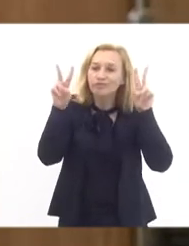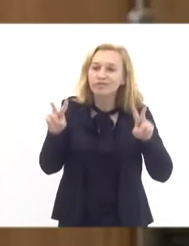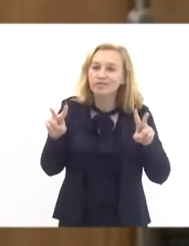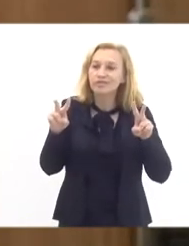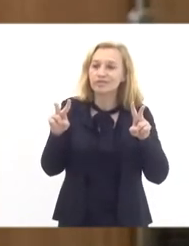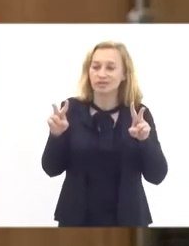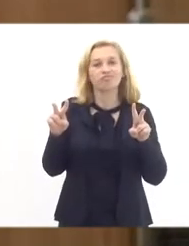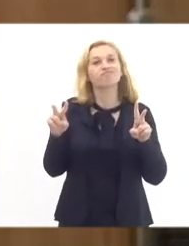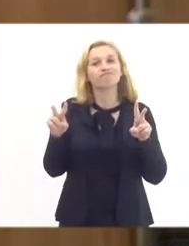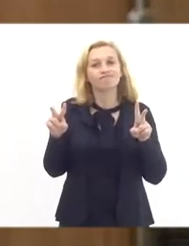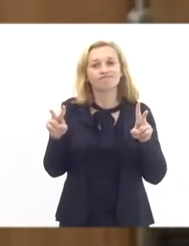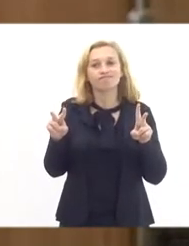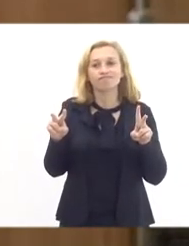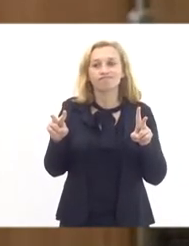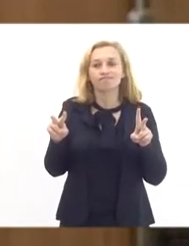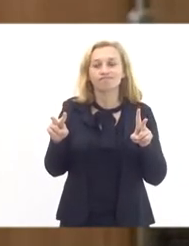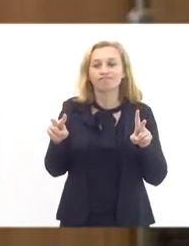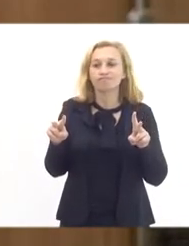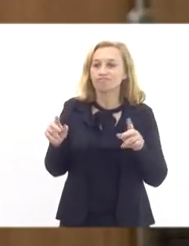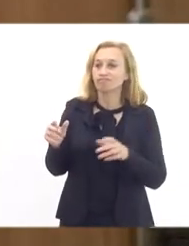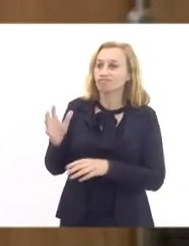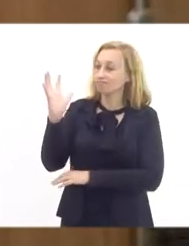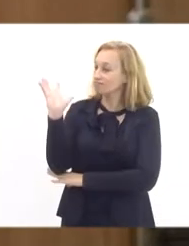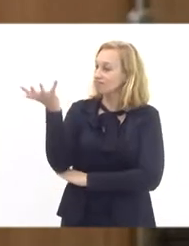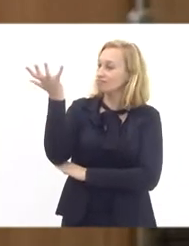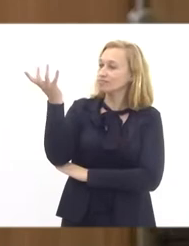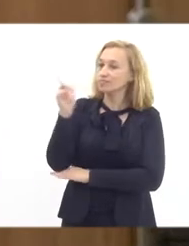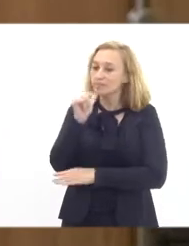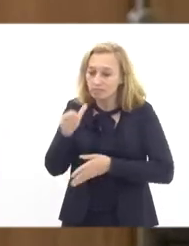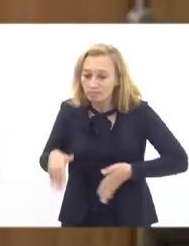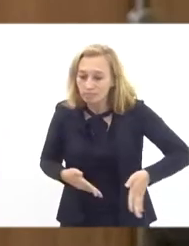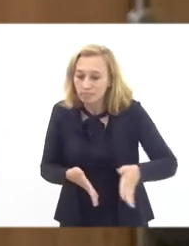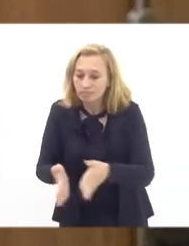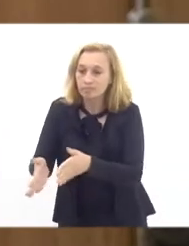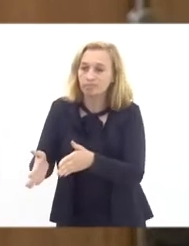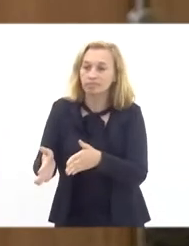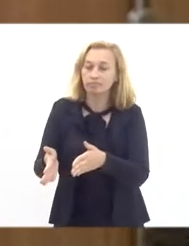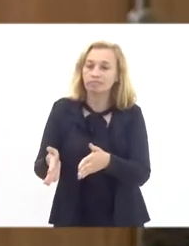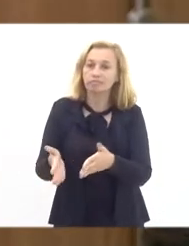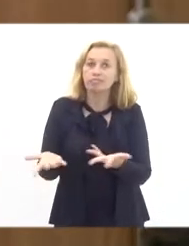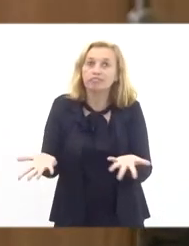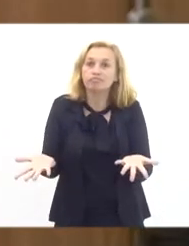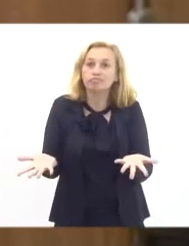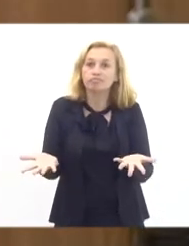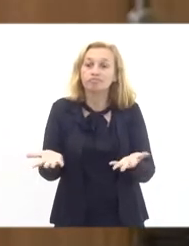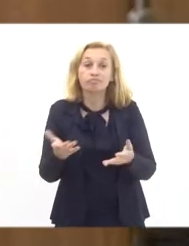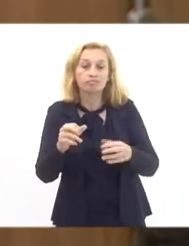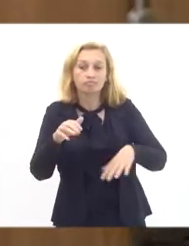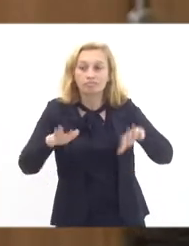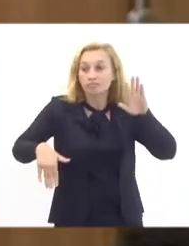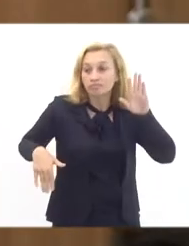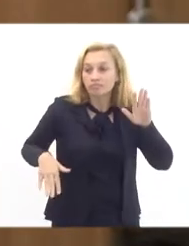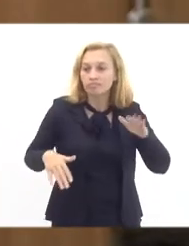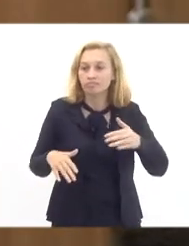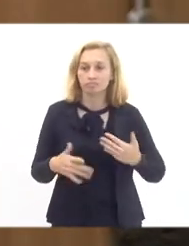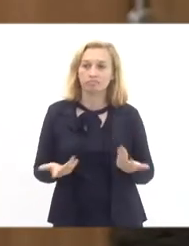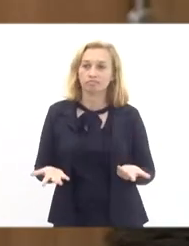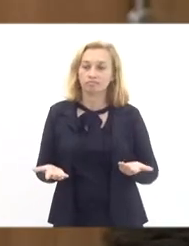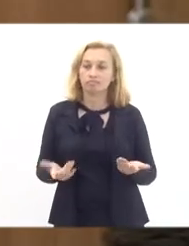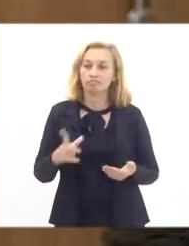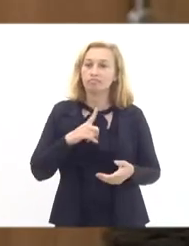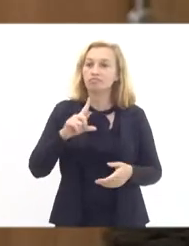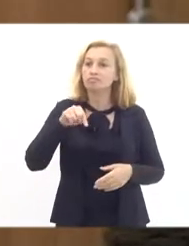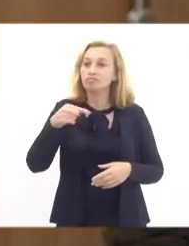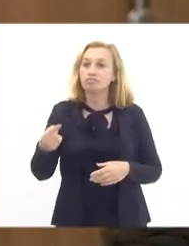o olhar perante uma árvore, perante um rio, perante uma praia que ela vá. E ela vai ter uma